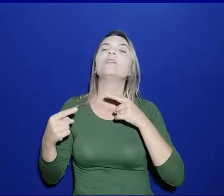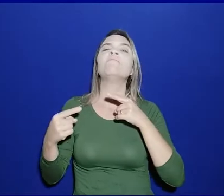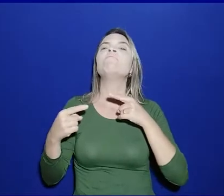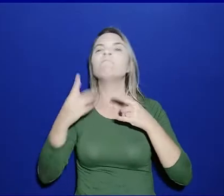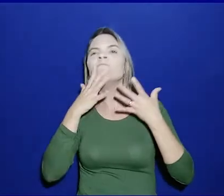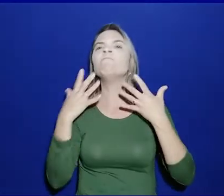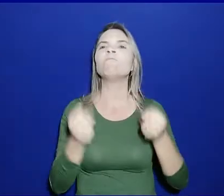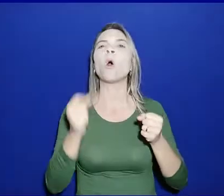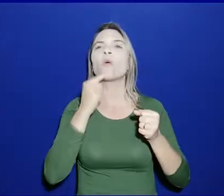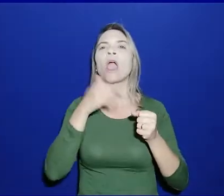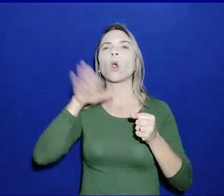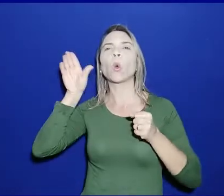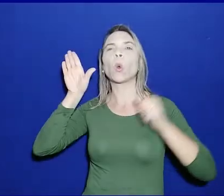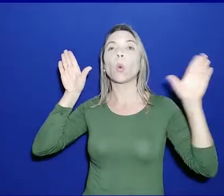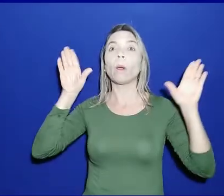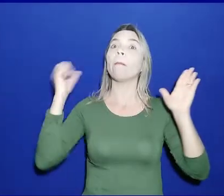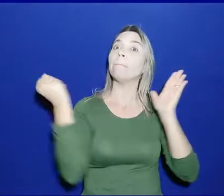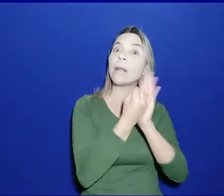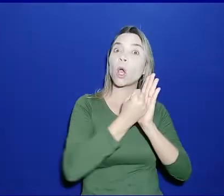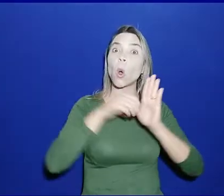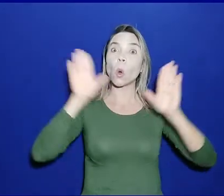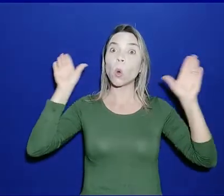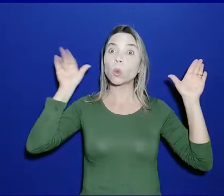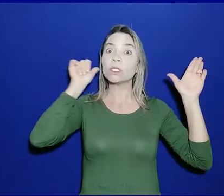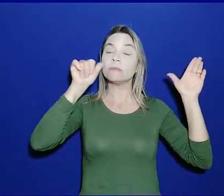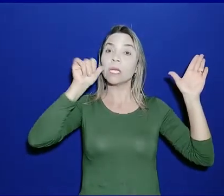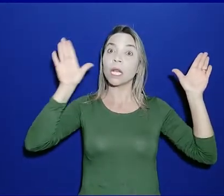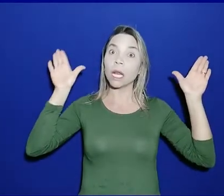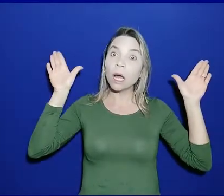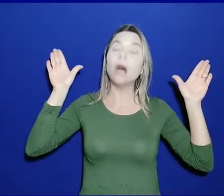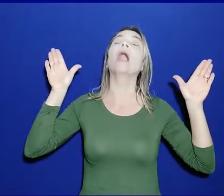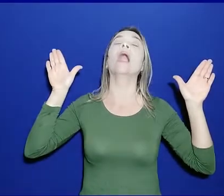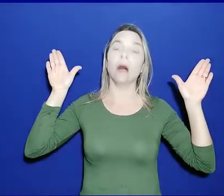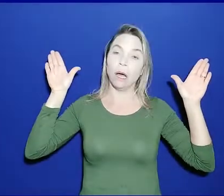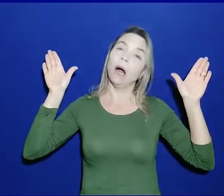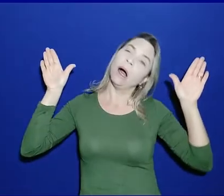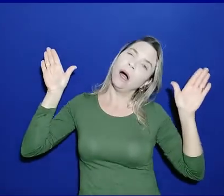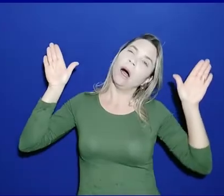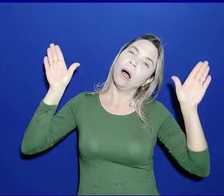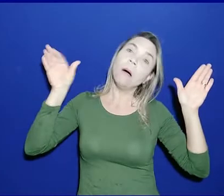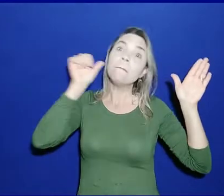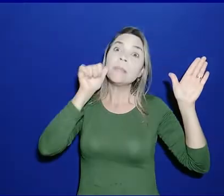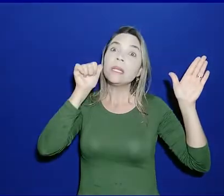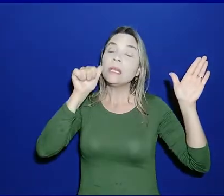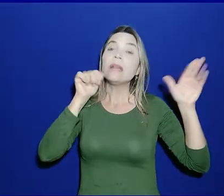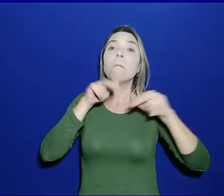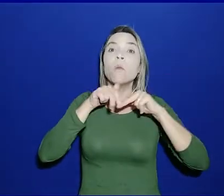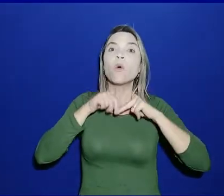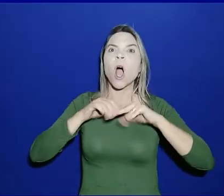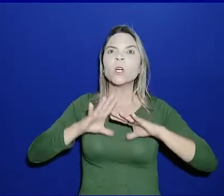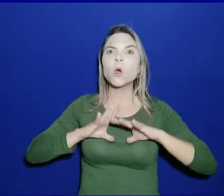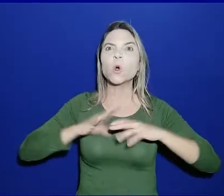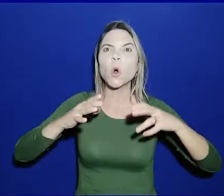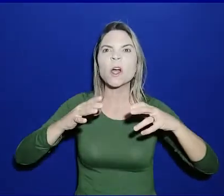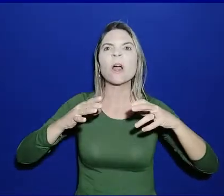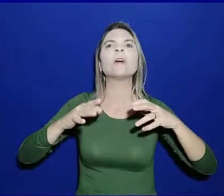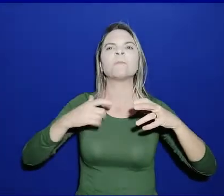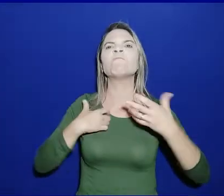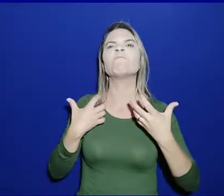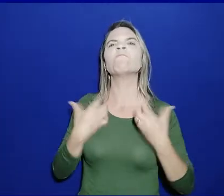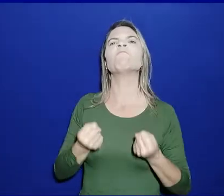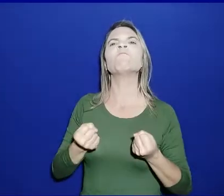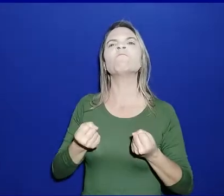foi a última a morrer de um grupo com quase 50 pessoas. E o relato da morte dela